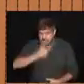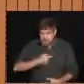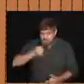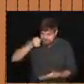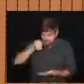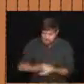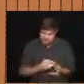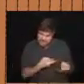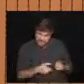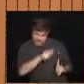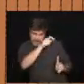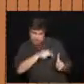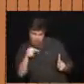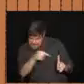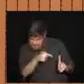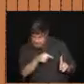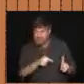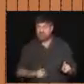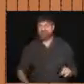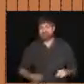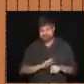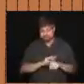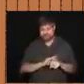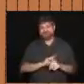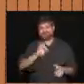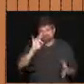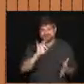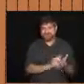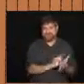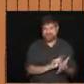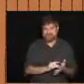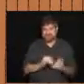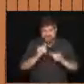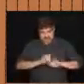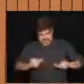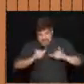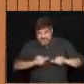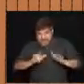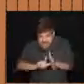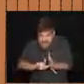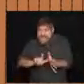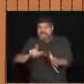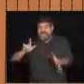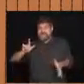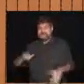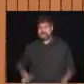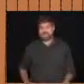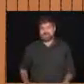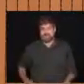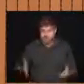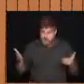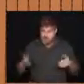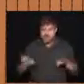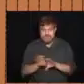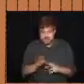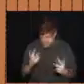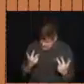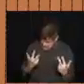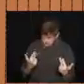confirmação, eu dei a notícia antes dela ser confirmada nos dados oficiais, fiz isso hoje